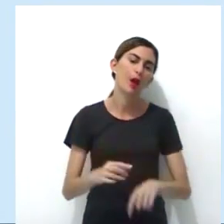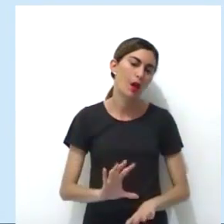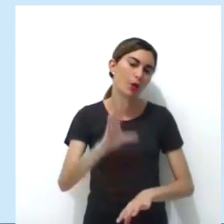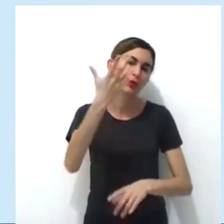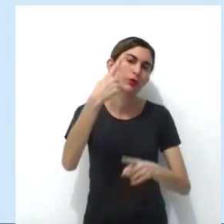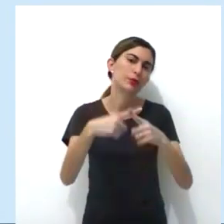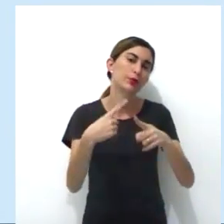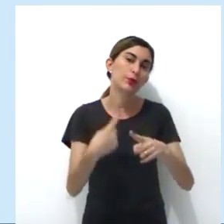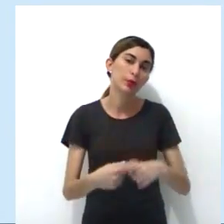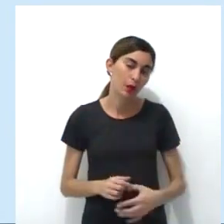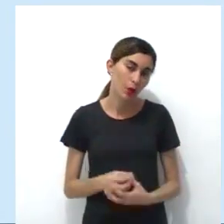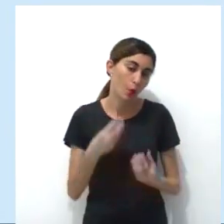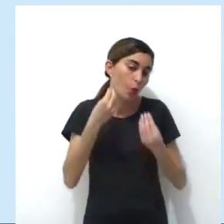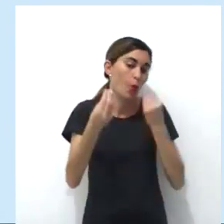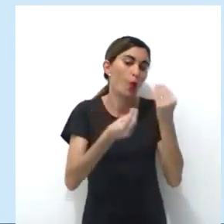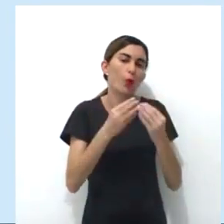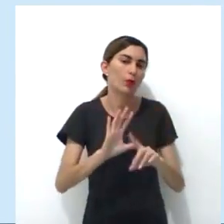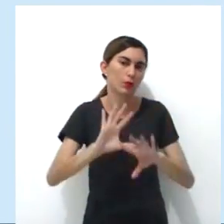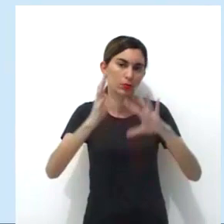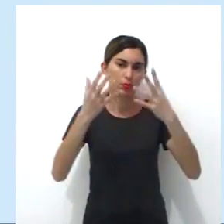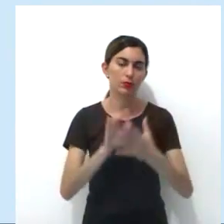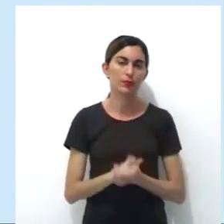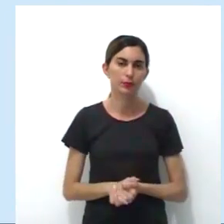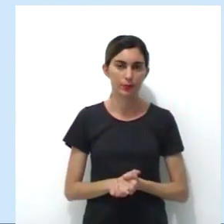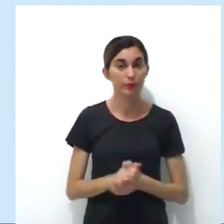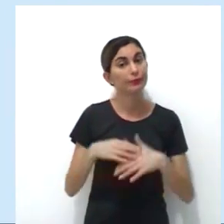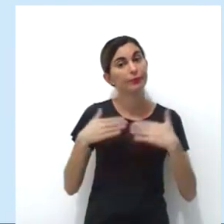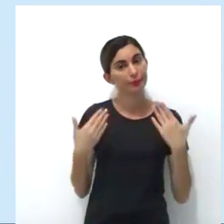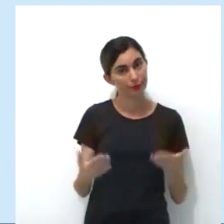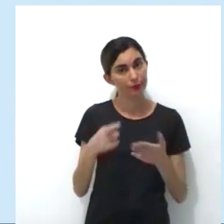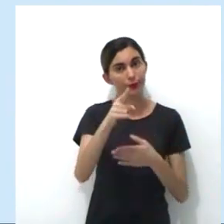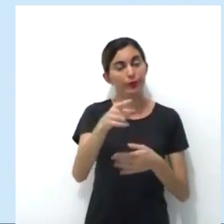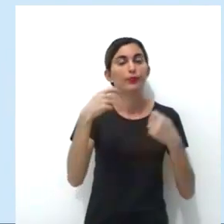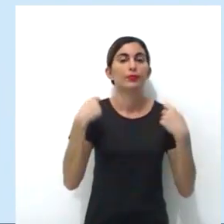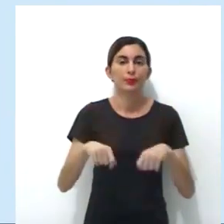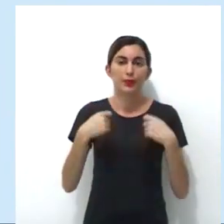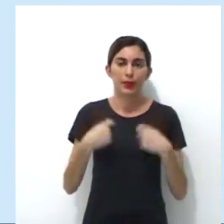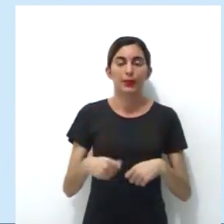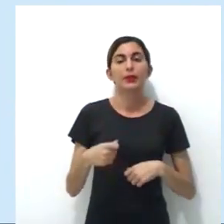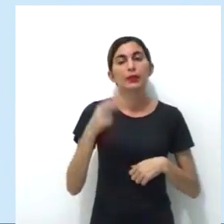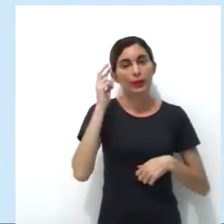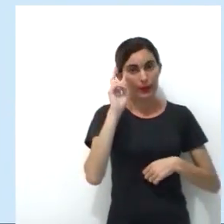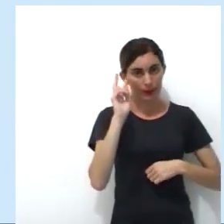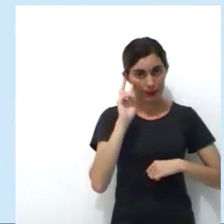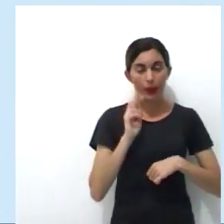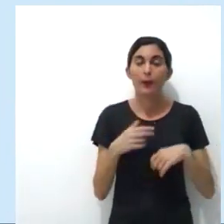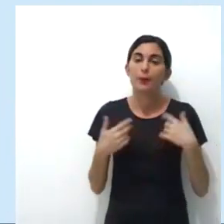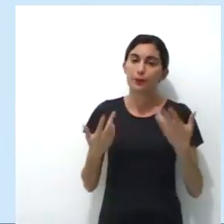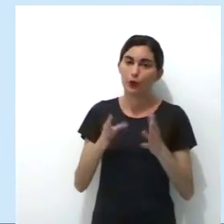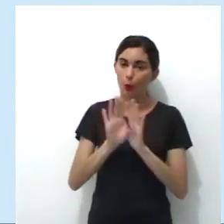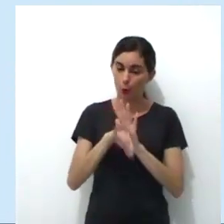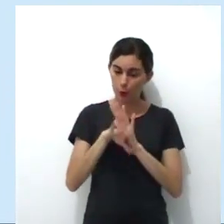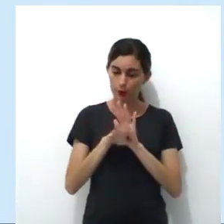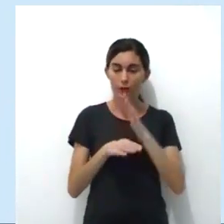com o tempo, professora, vai esfriar e a água gelada vai esquentar. Isso aí você já